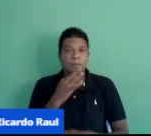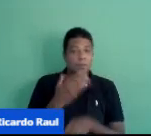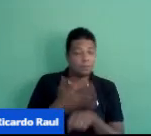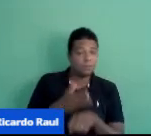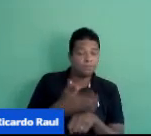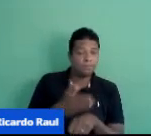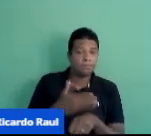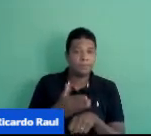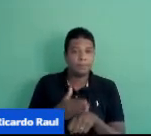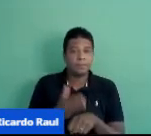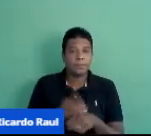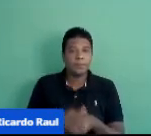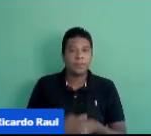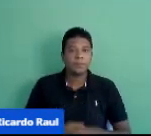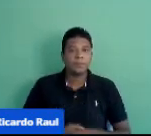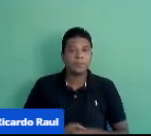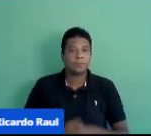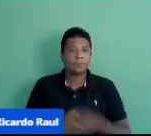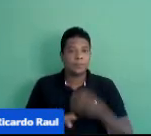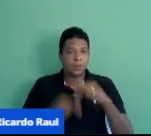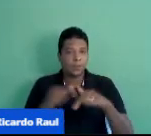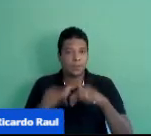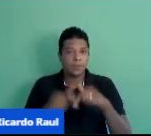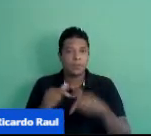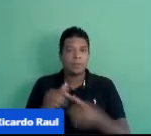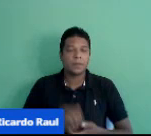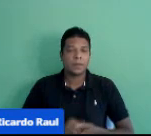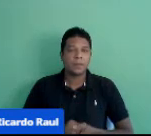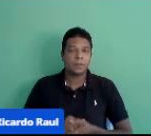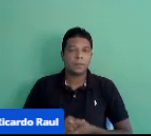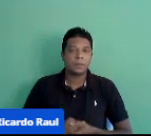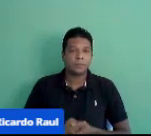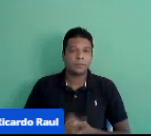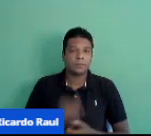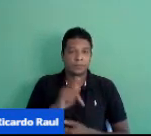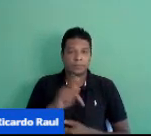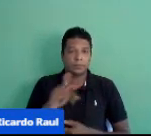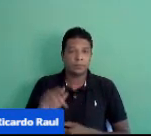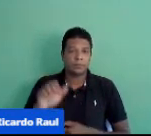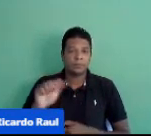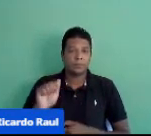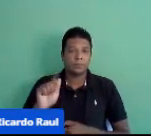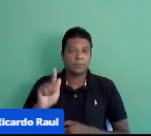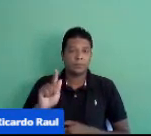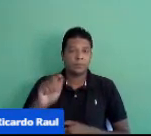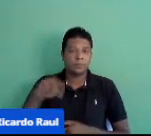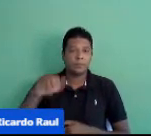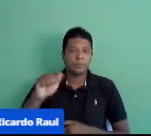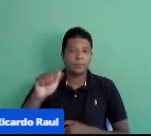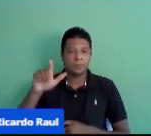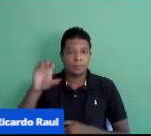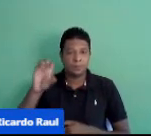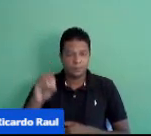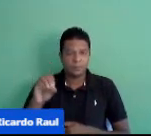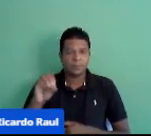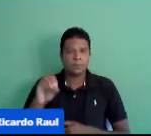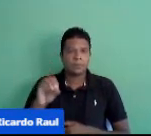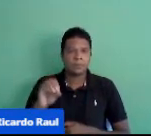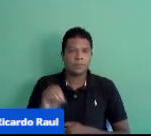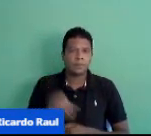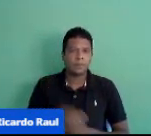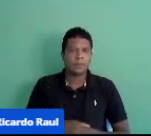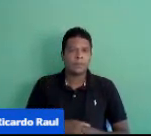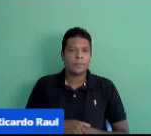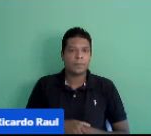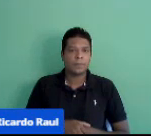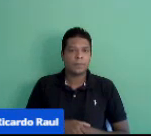vem sendo realizado. O Aguinaldo, né, nosso colega, ele participa, eu acho que depois os professores podem comentar